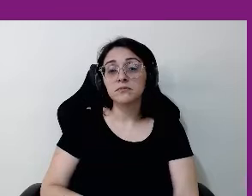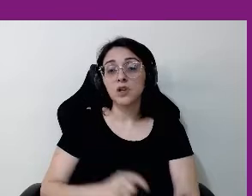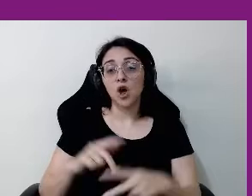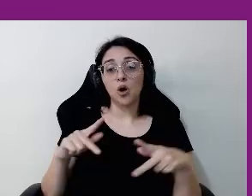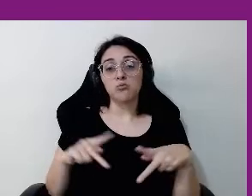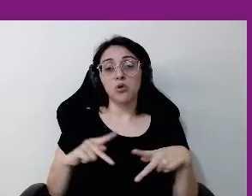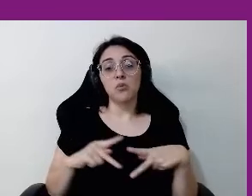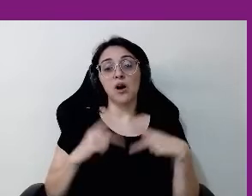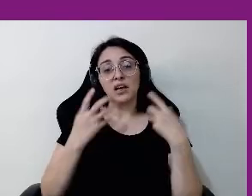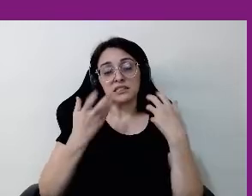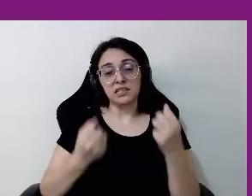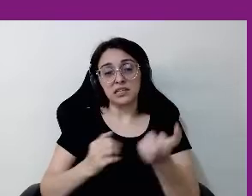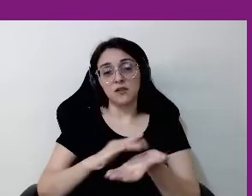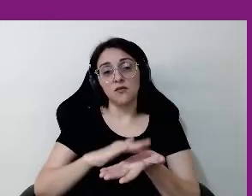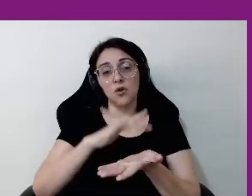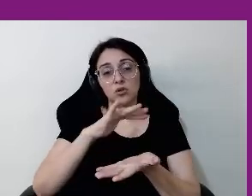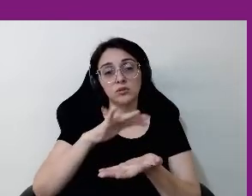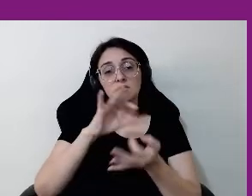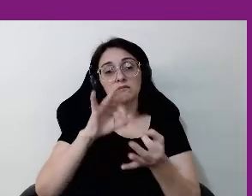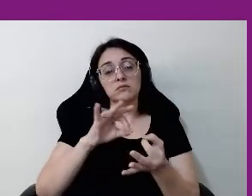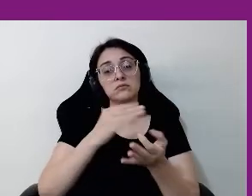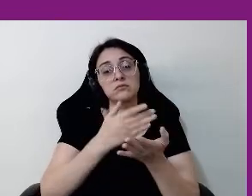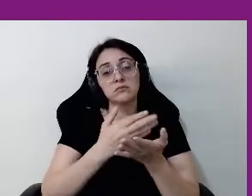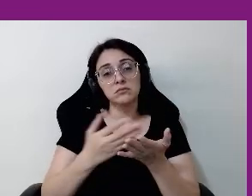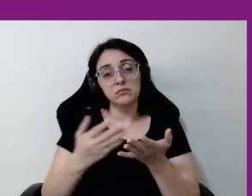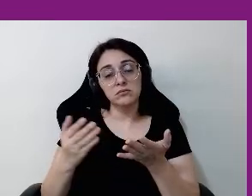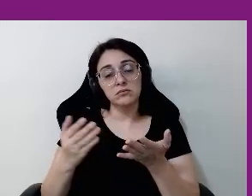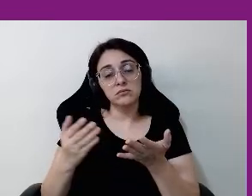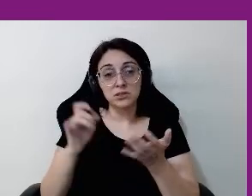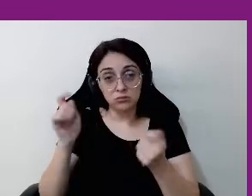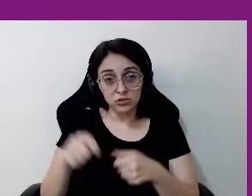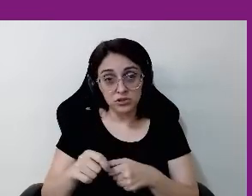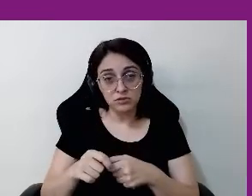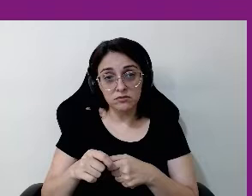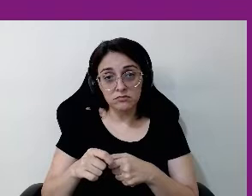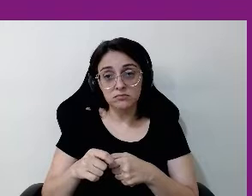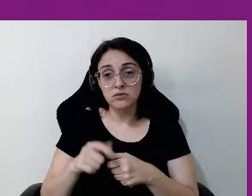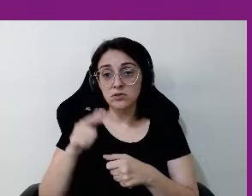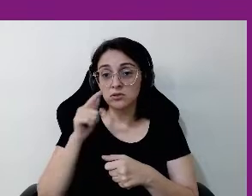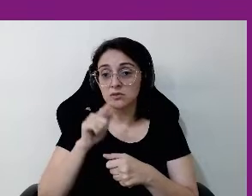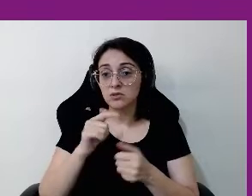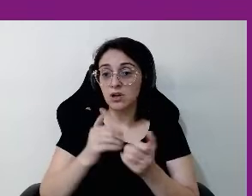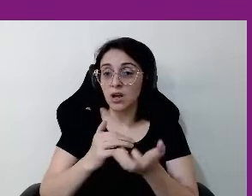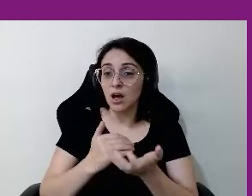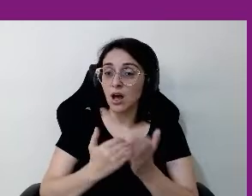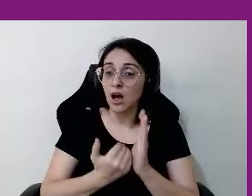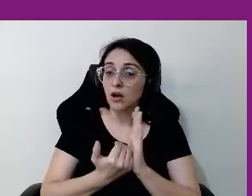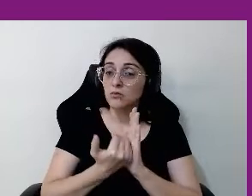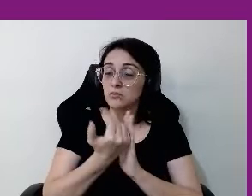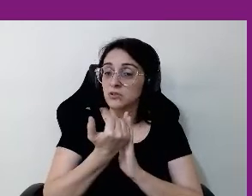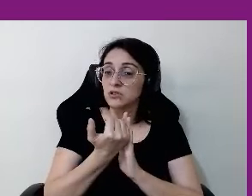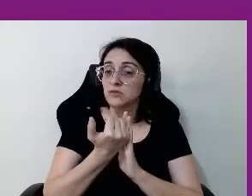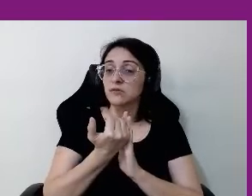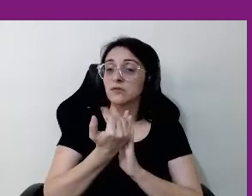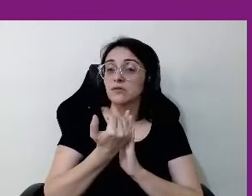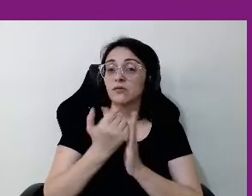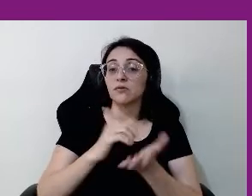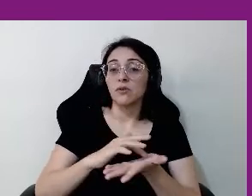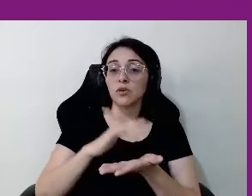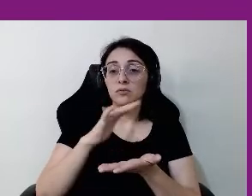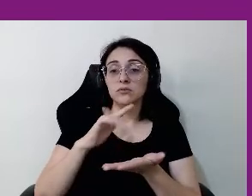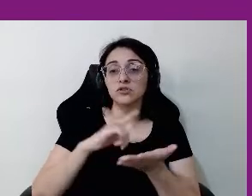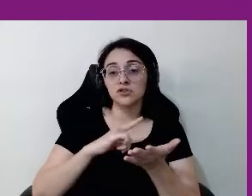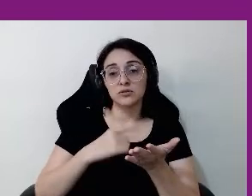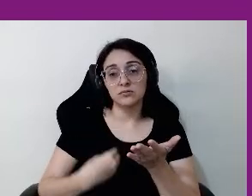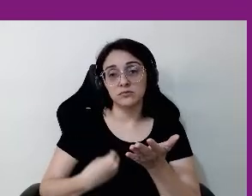pulmão aceita esse volume corrente, não é? Se é possível, isso daí o aumento do volume corrente estava